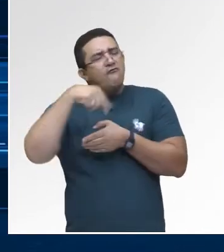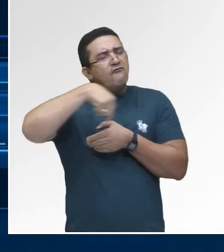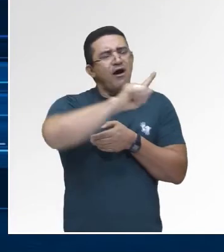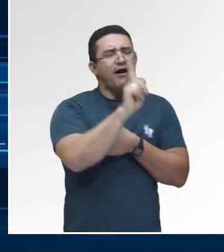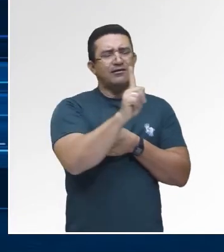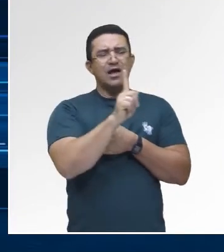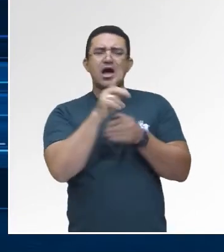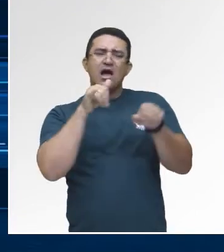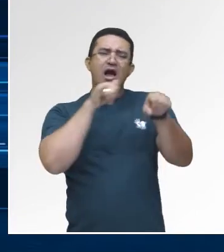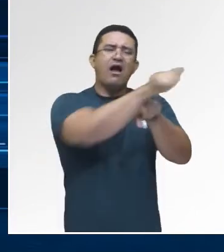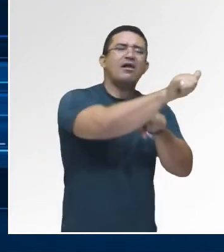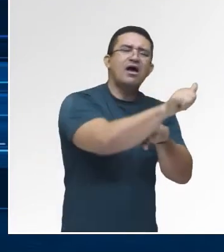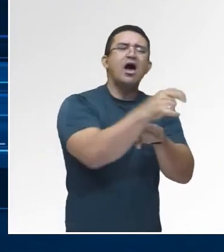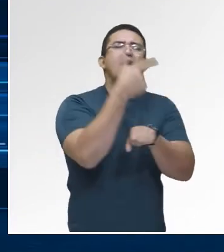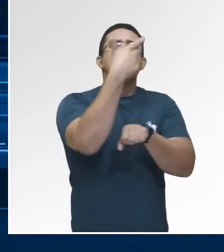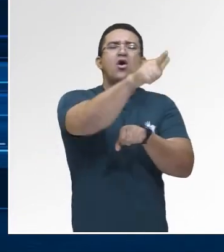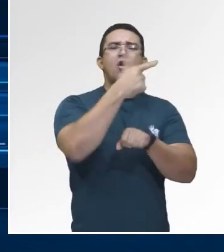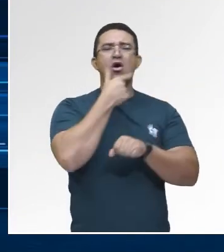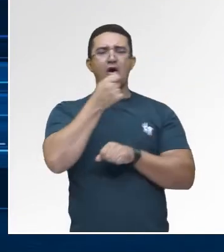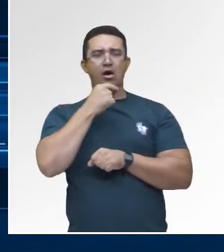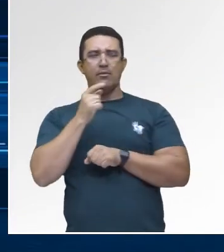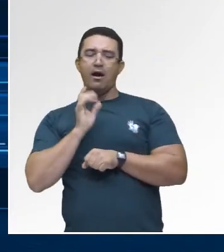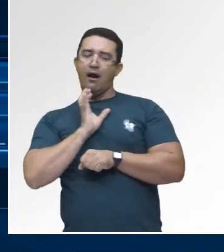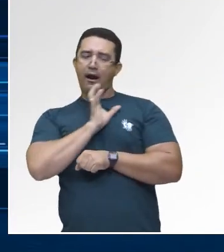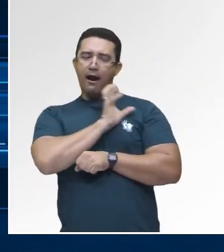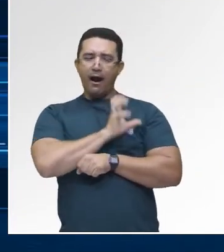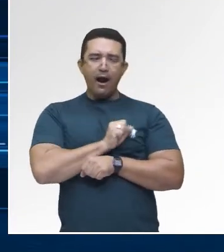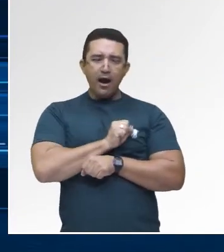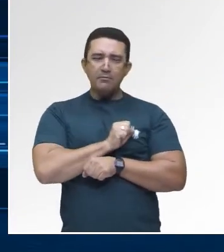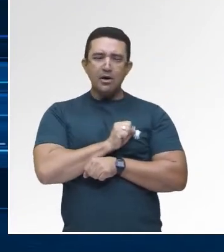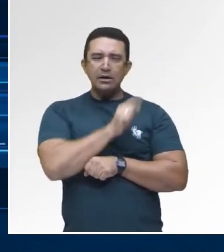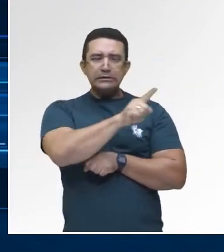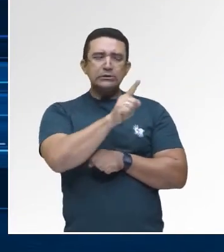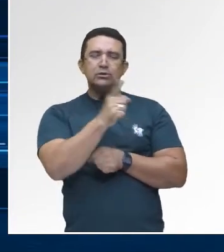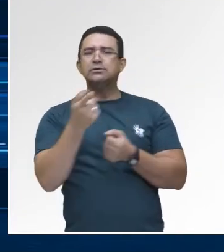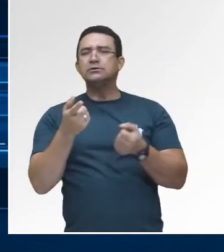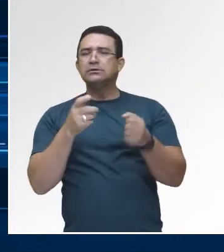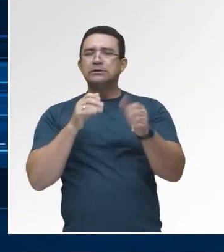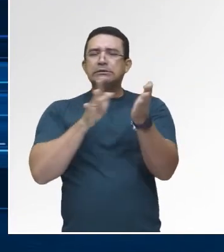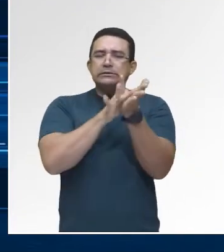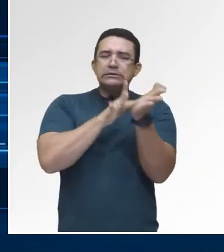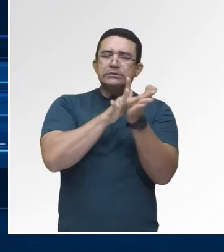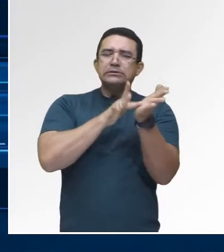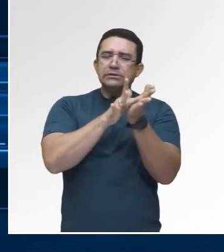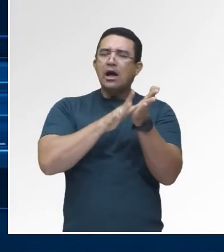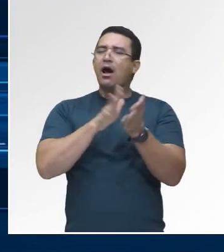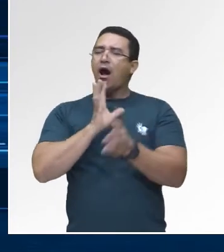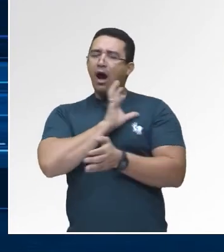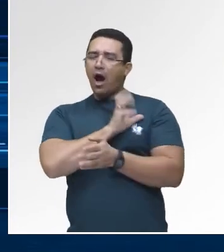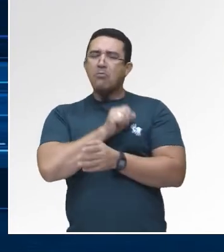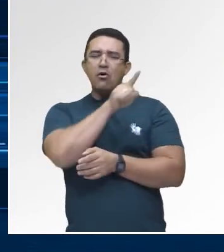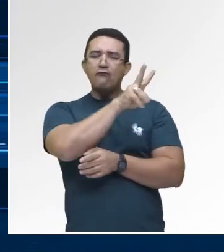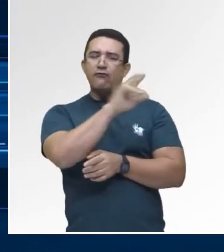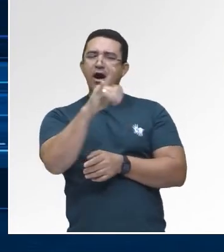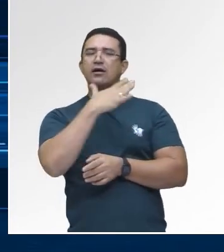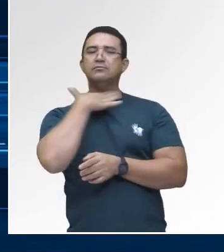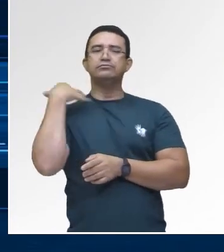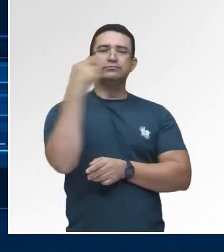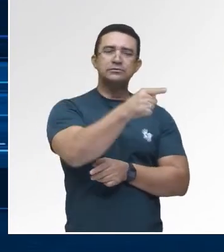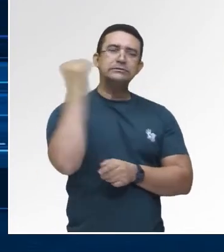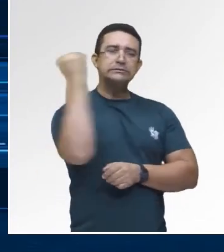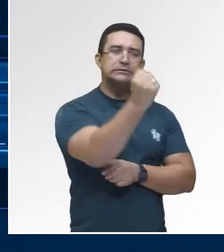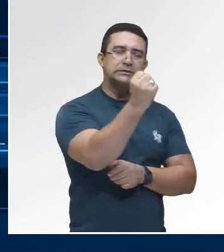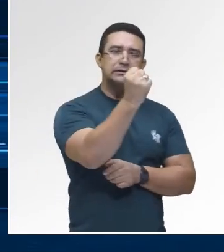esse engano entregar, e o amor que te iluda e te mente é o amor que há de te matar.